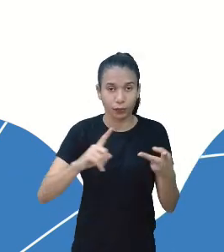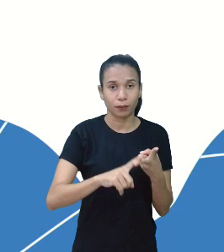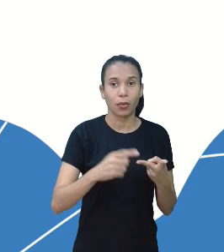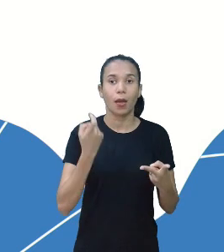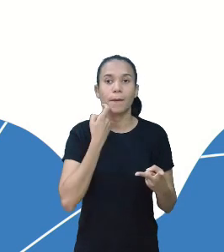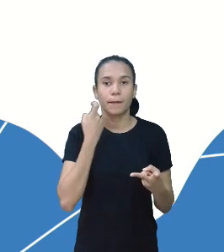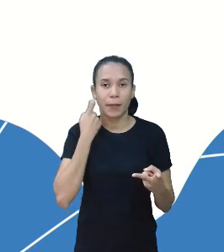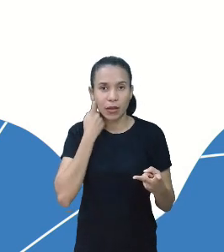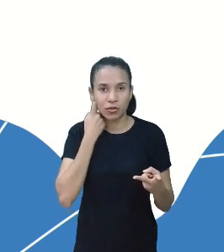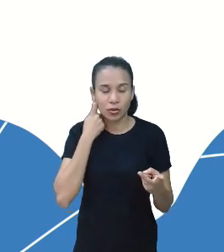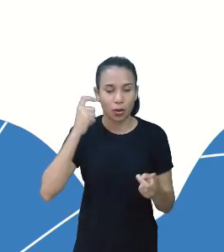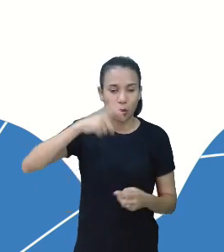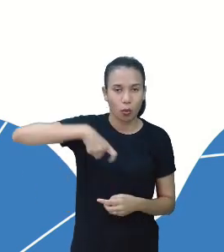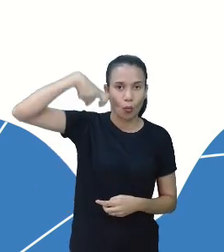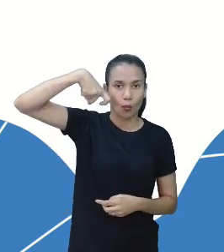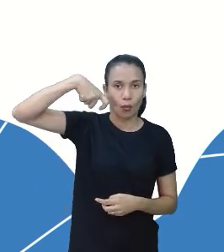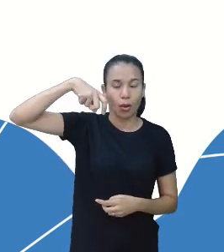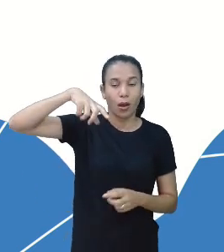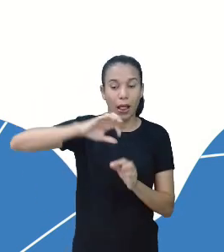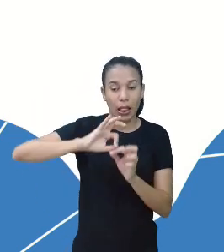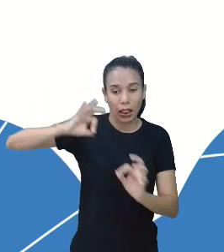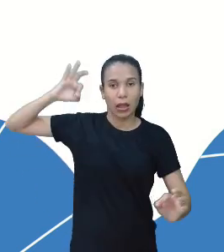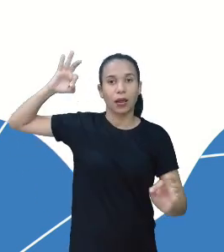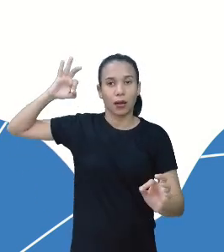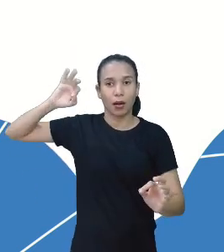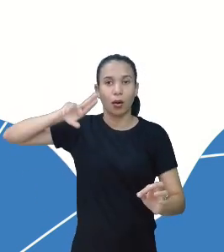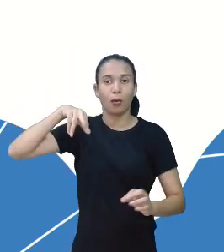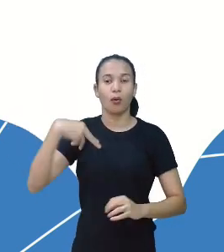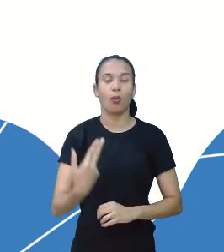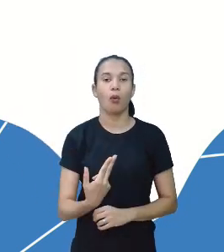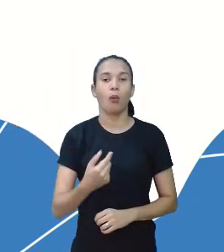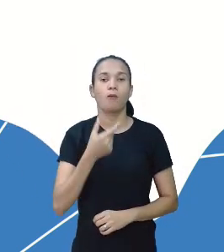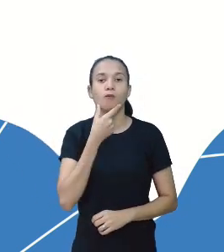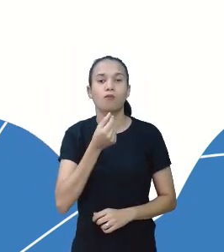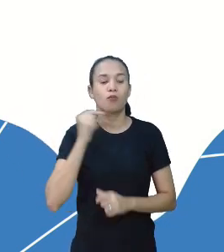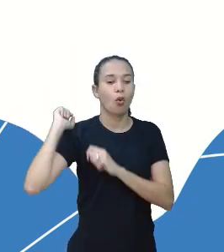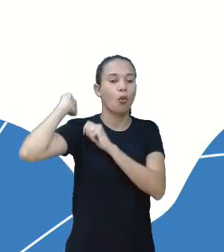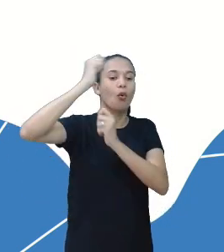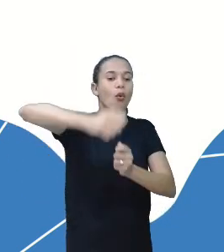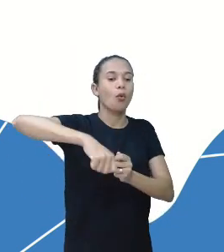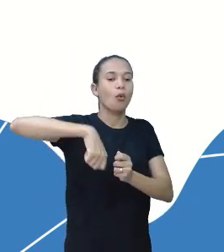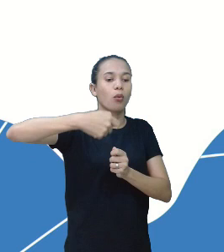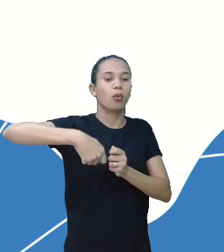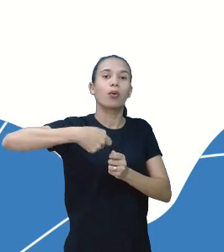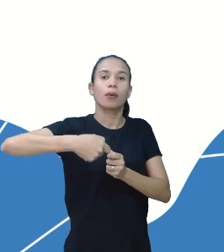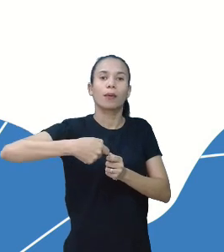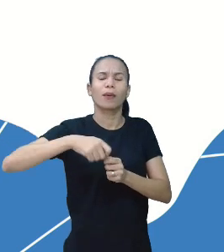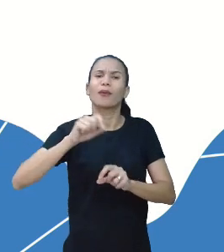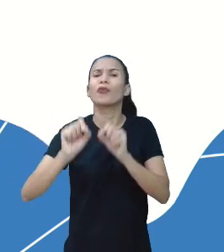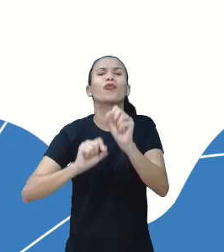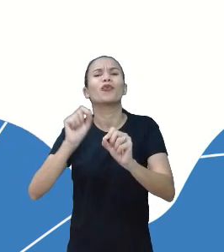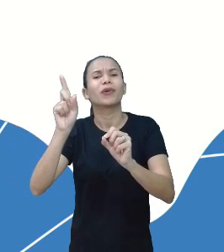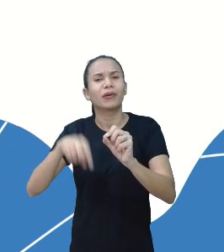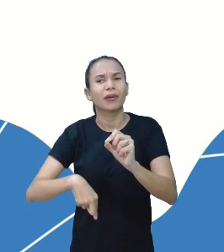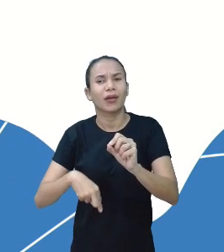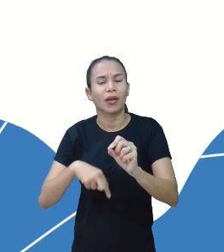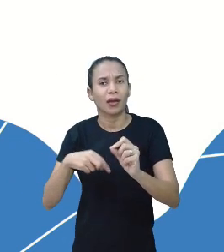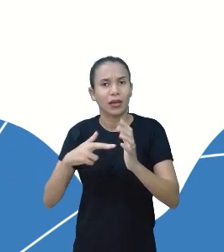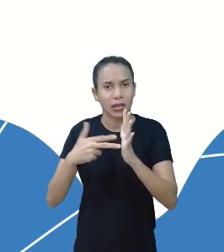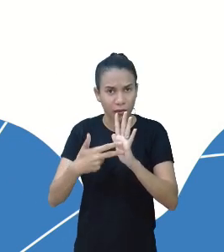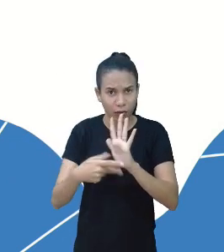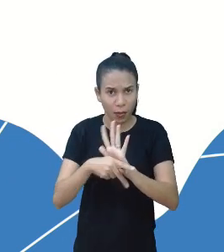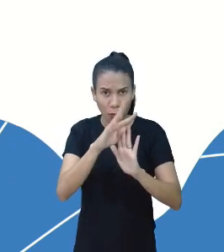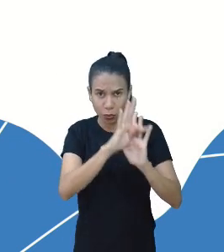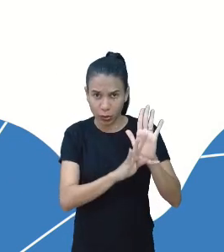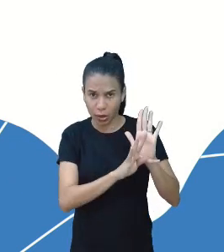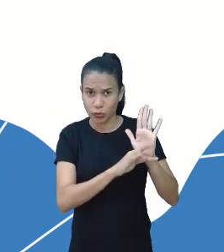peixe, isca, anzol ou pescador. Então, gente, o que é nesse